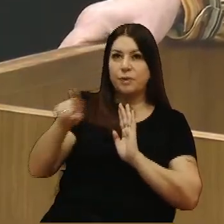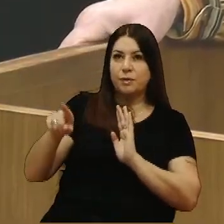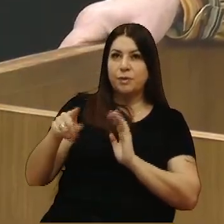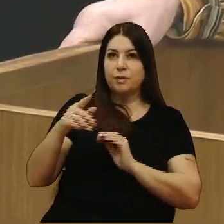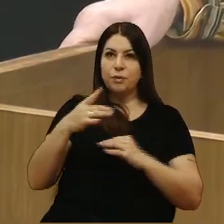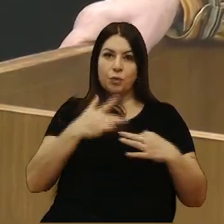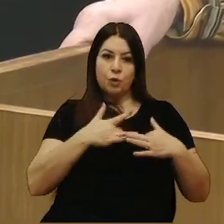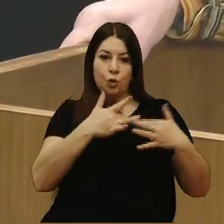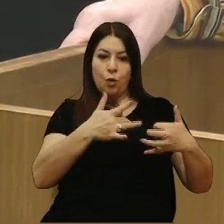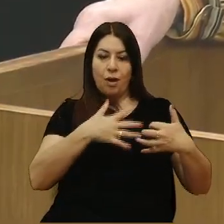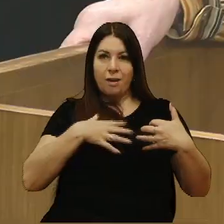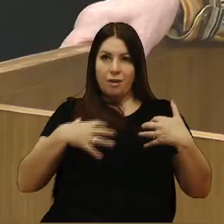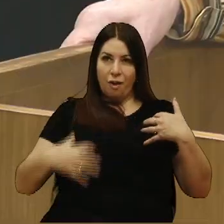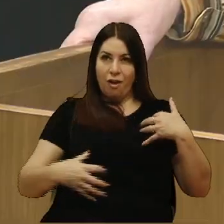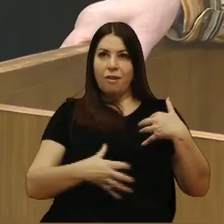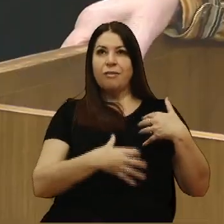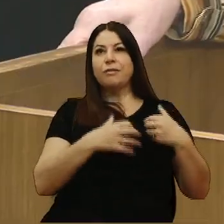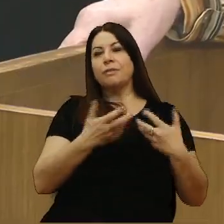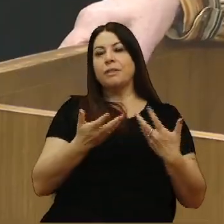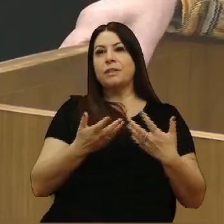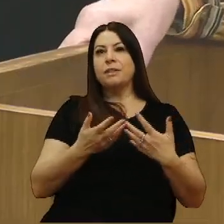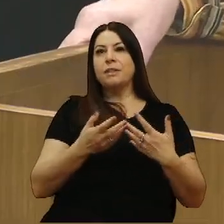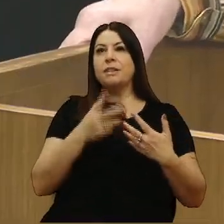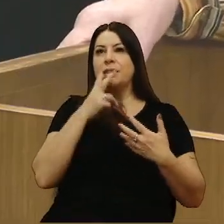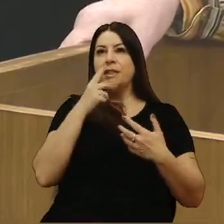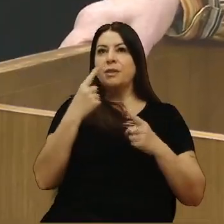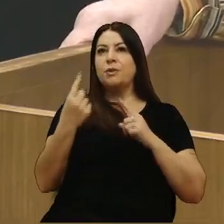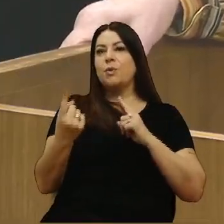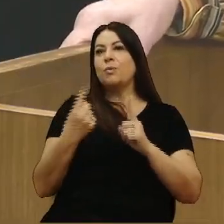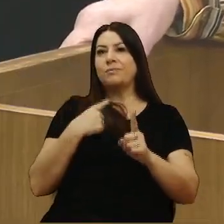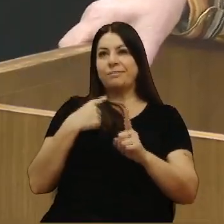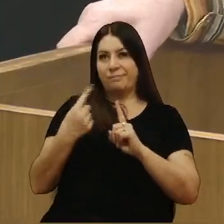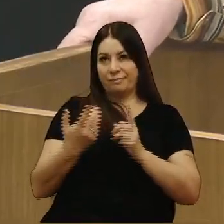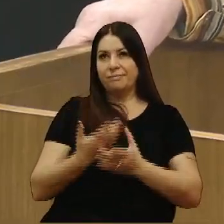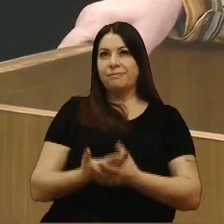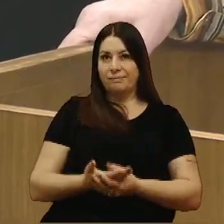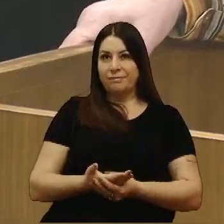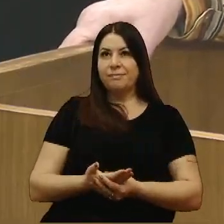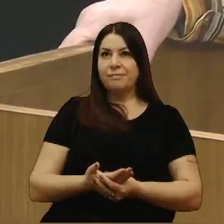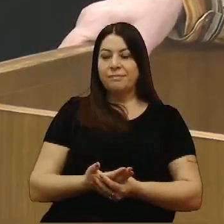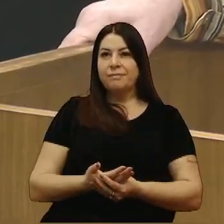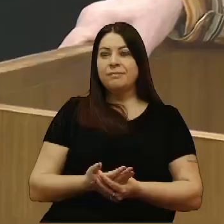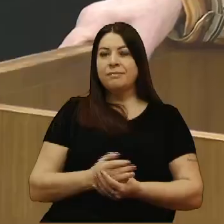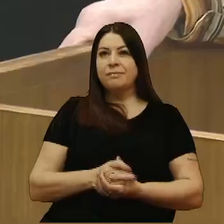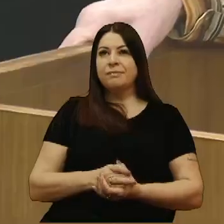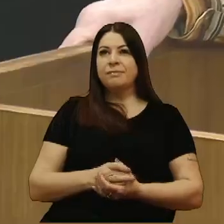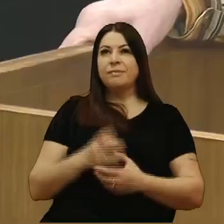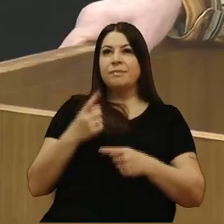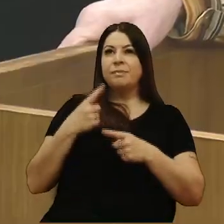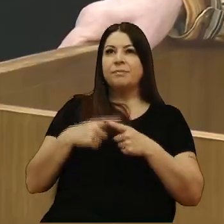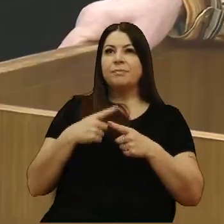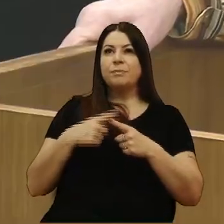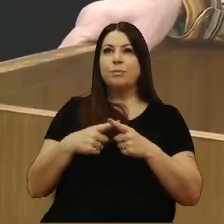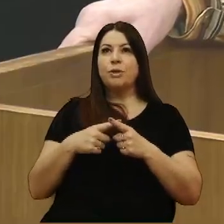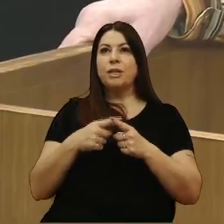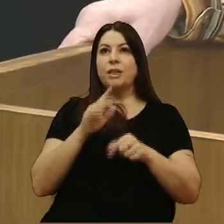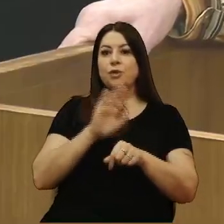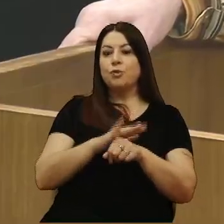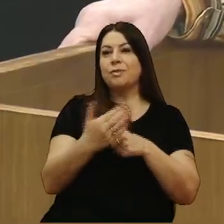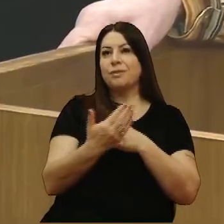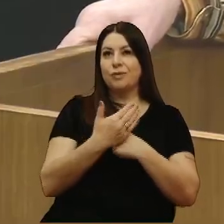doar órgãos é uma via de duas mãos. Por que é uma via de